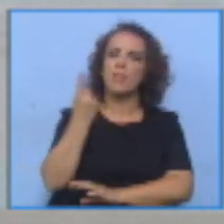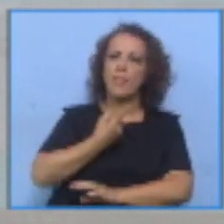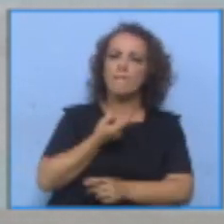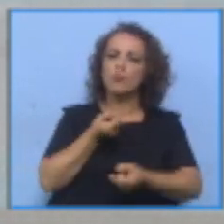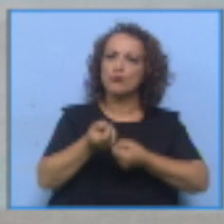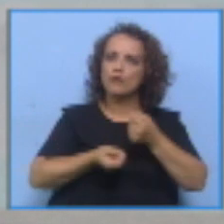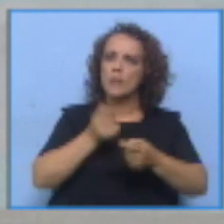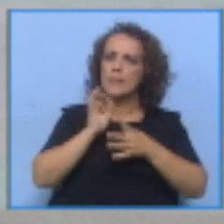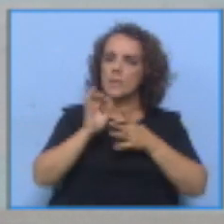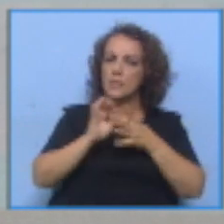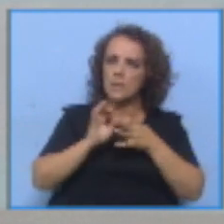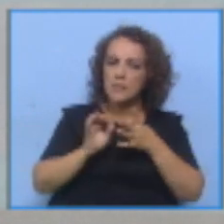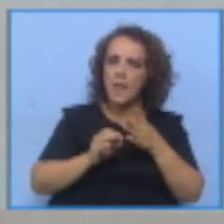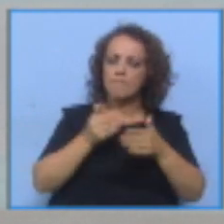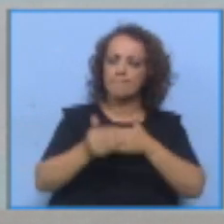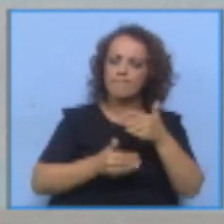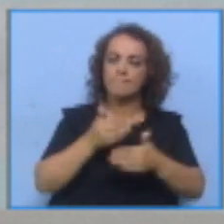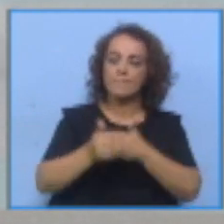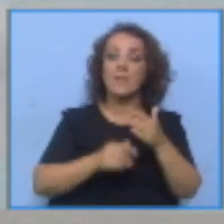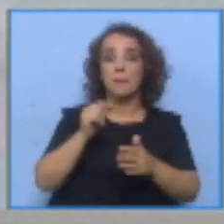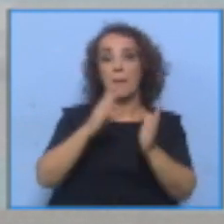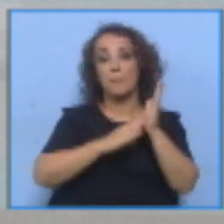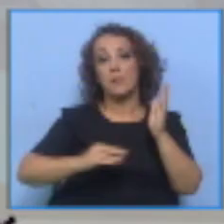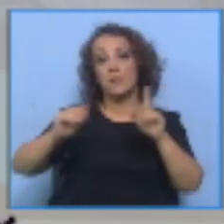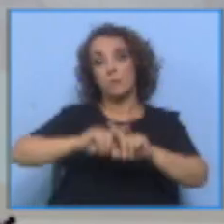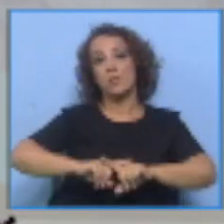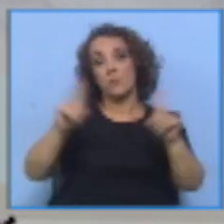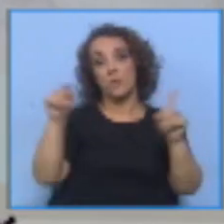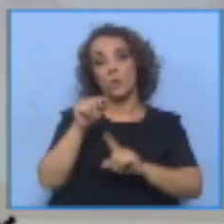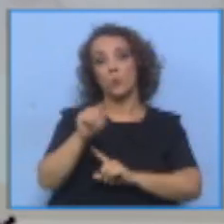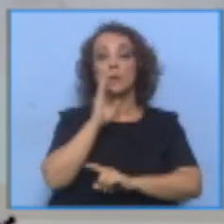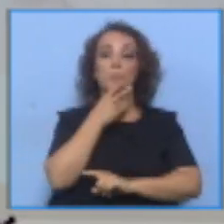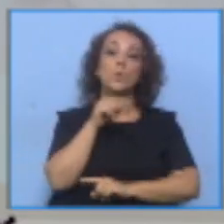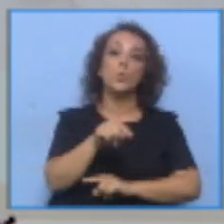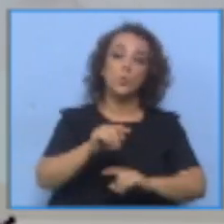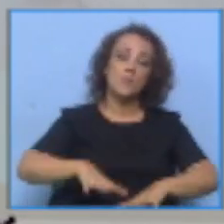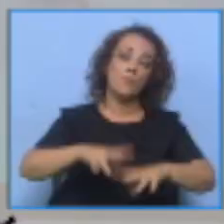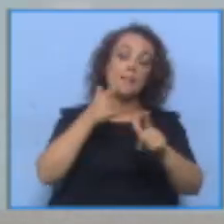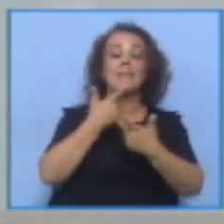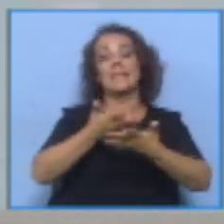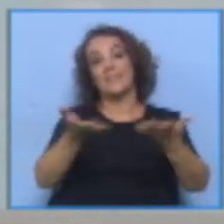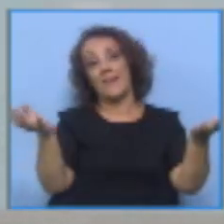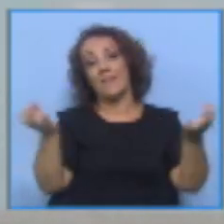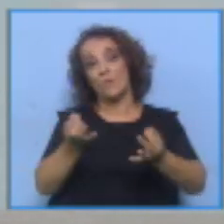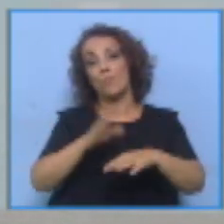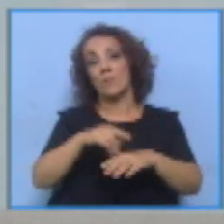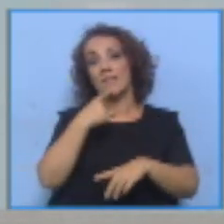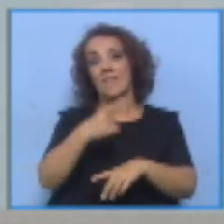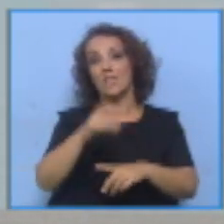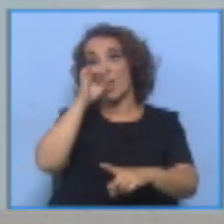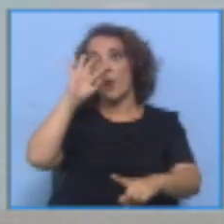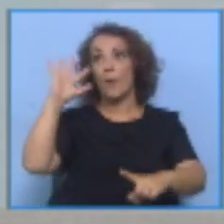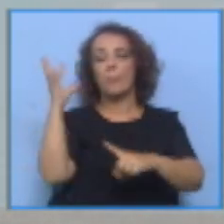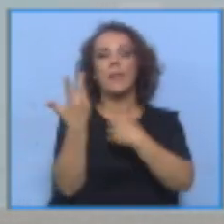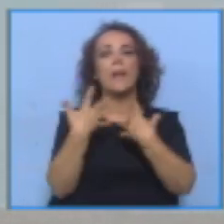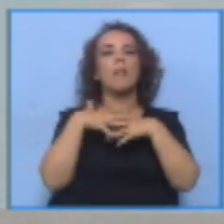não é? E não chegar... E se calhar com outros paradigmas também do próprio desenvolvimento. Exatamente, um paradigma, pois por isso a gente fala da ecologia integral,